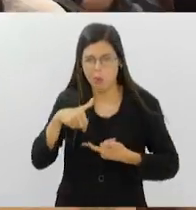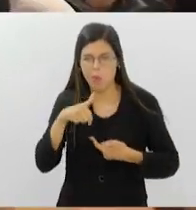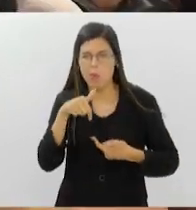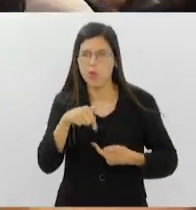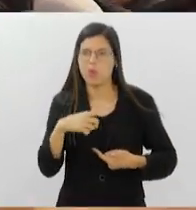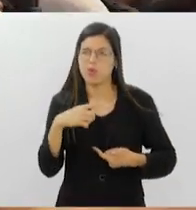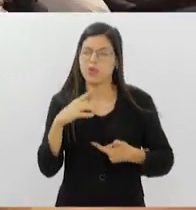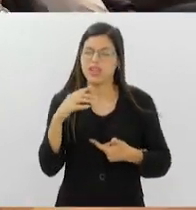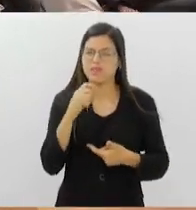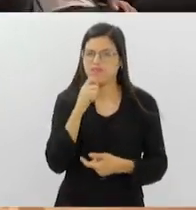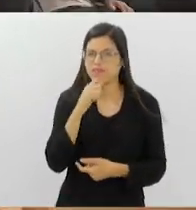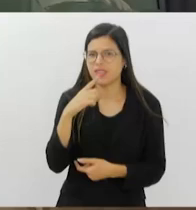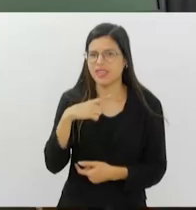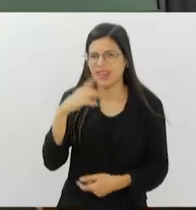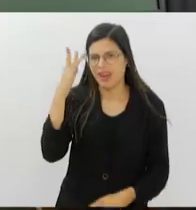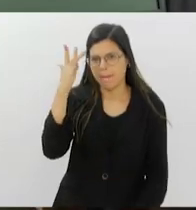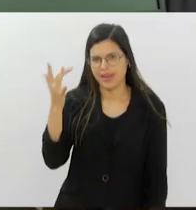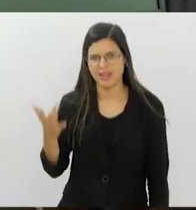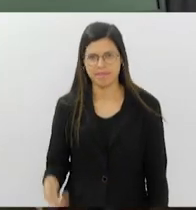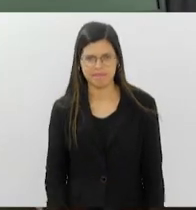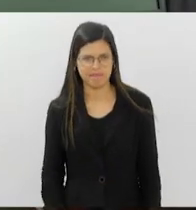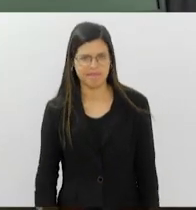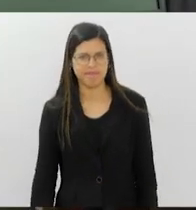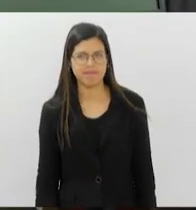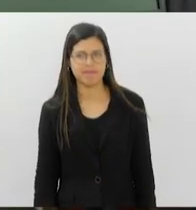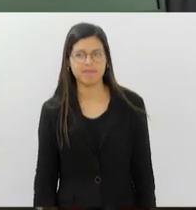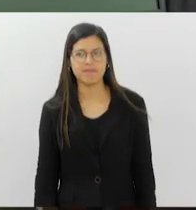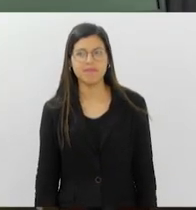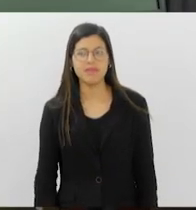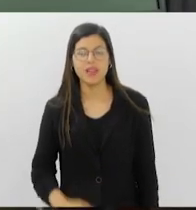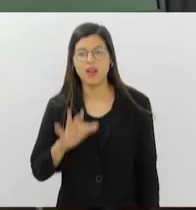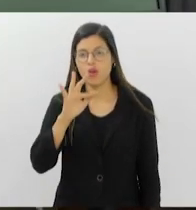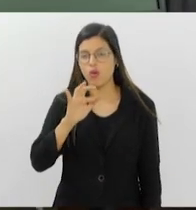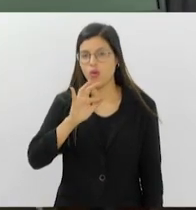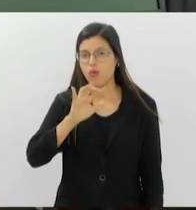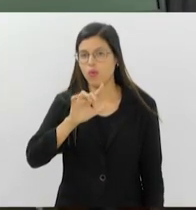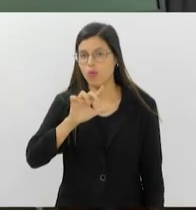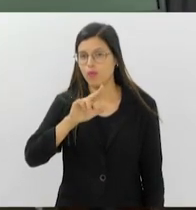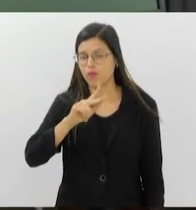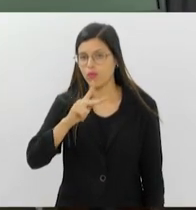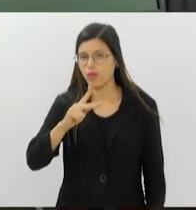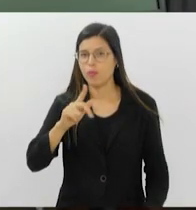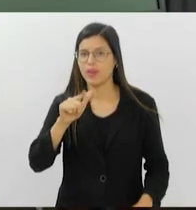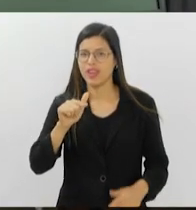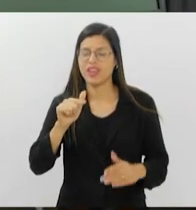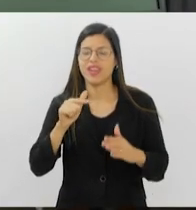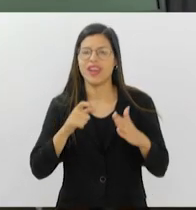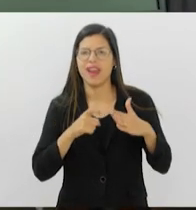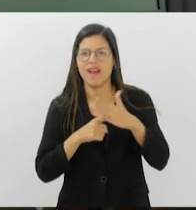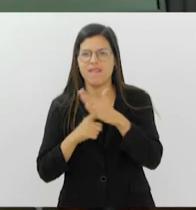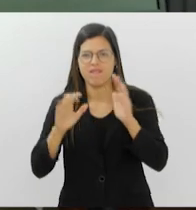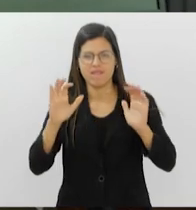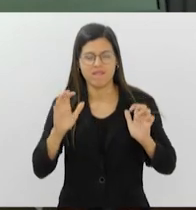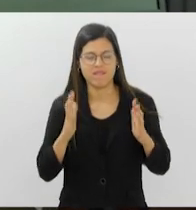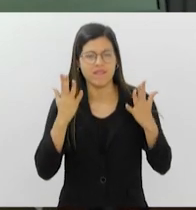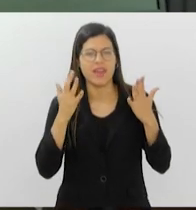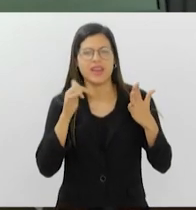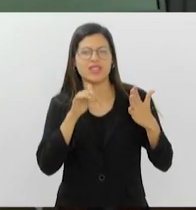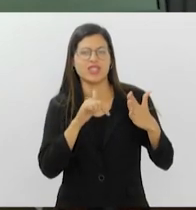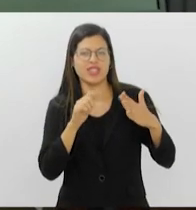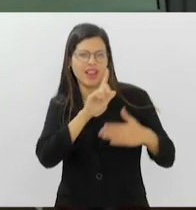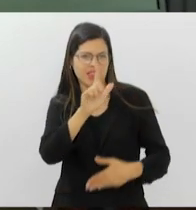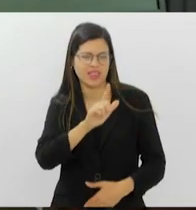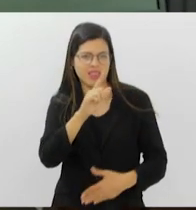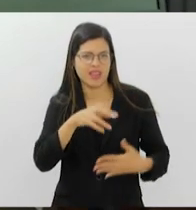o amanhã e a Flup festa literária das periferias foi criada há 12 anos e ganhou